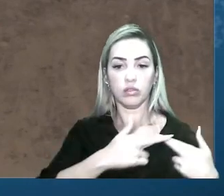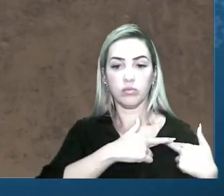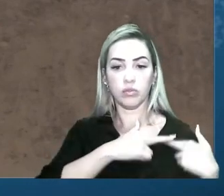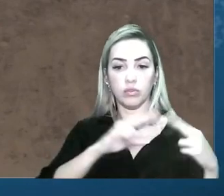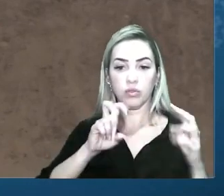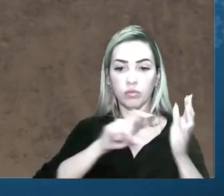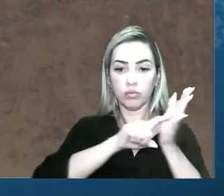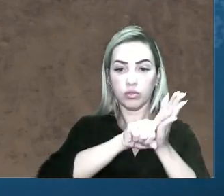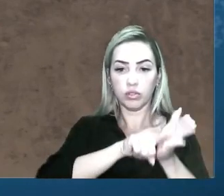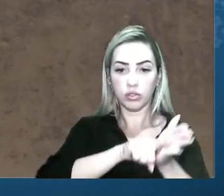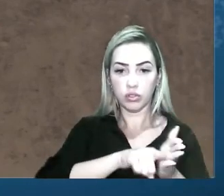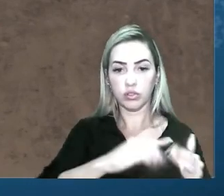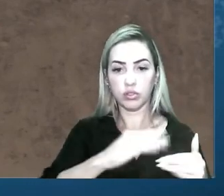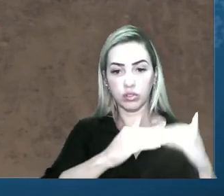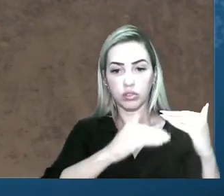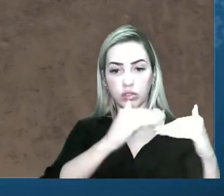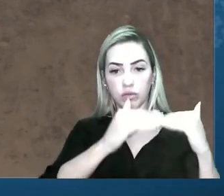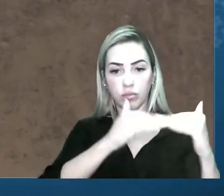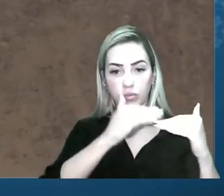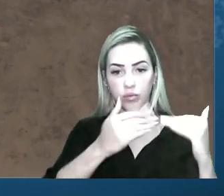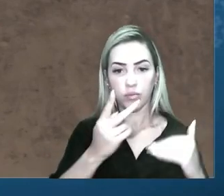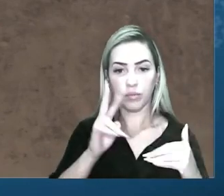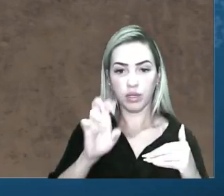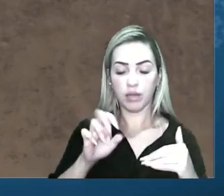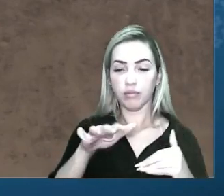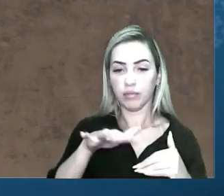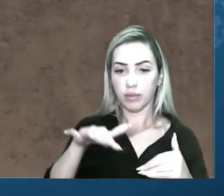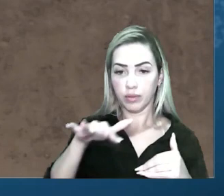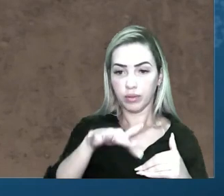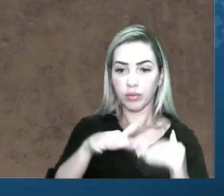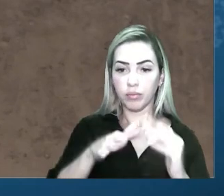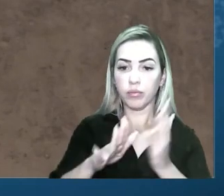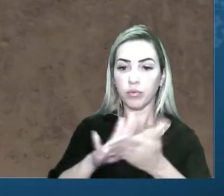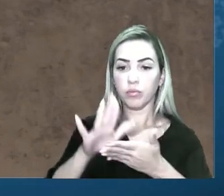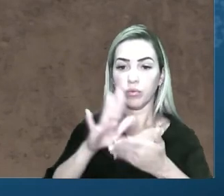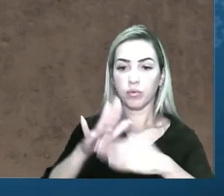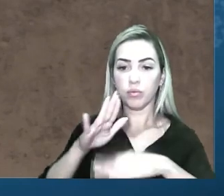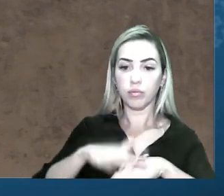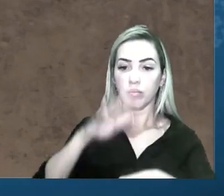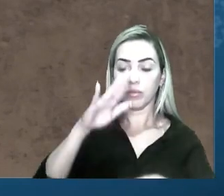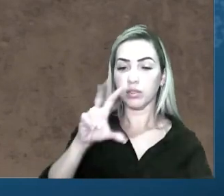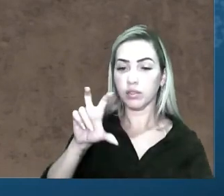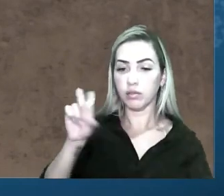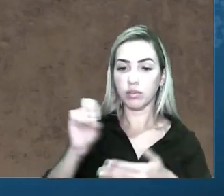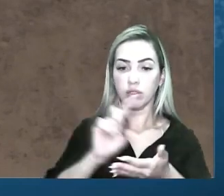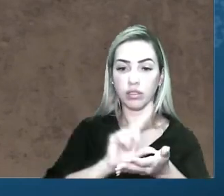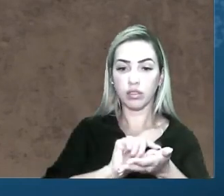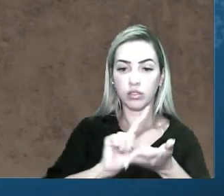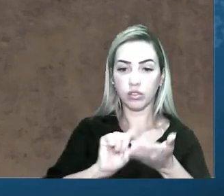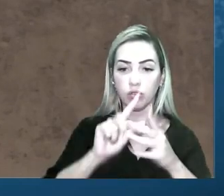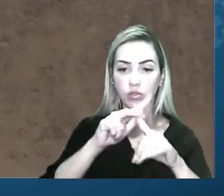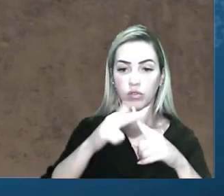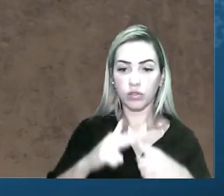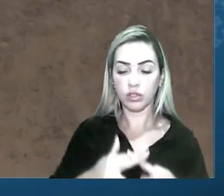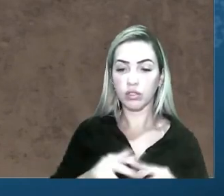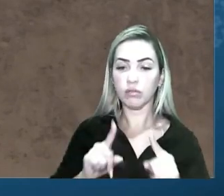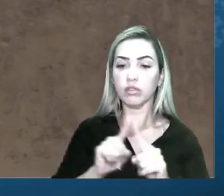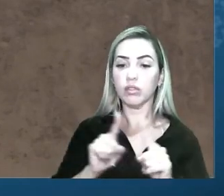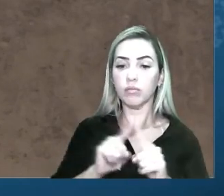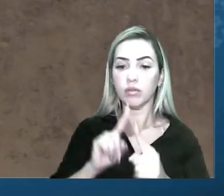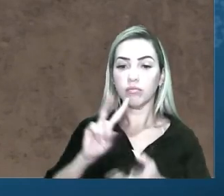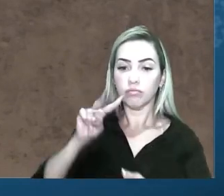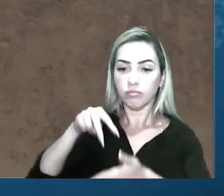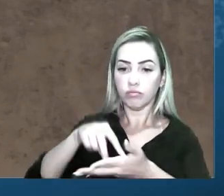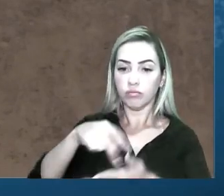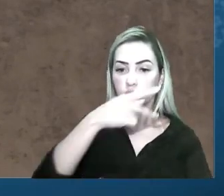e desenvolvimento pré-clínico. Publicou mais de 50 artigos revisados e atuou como presidente de programa